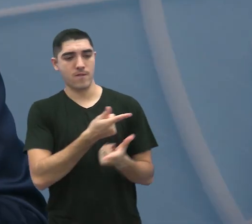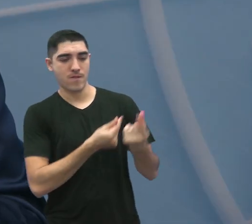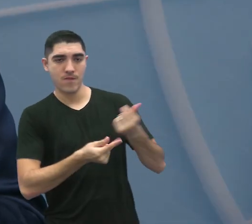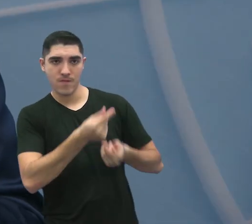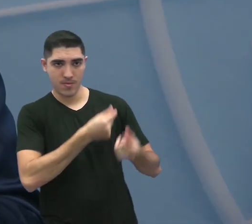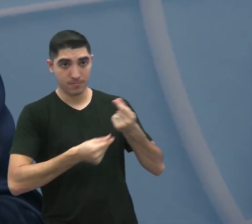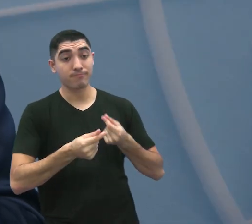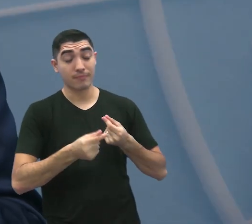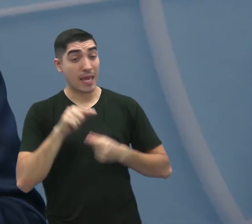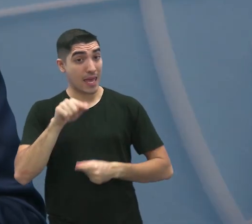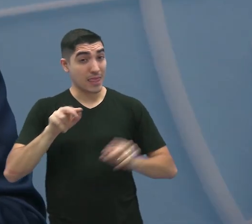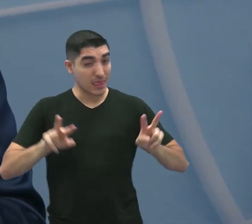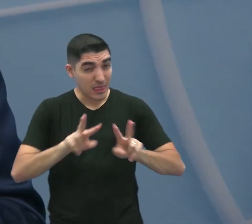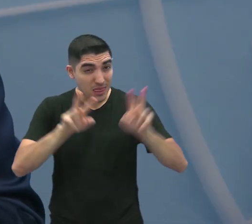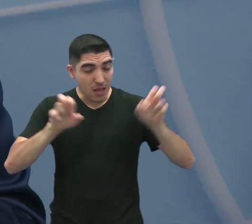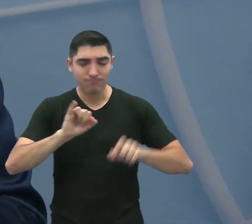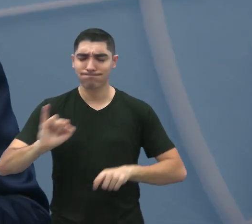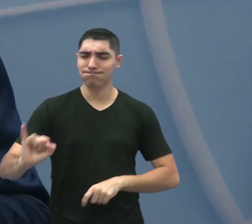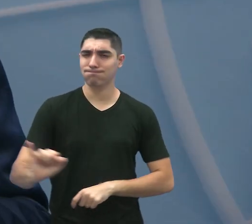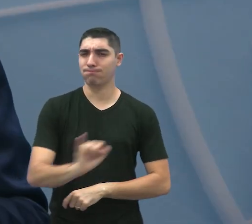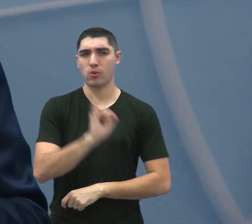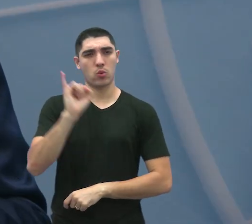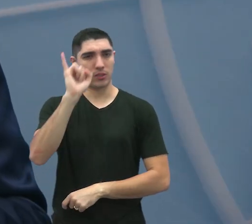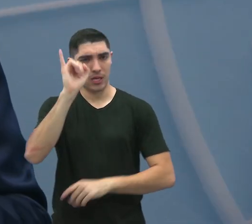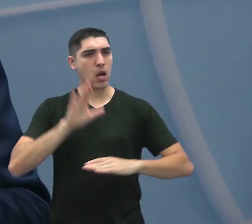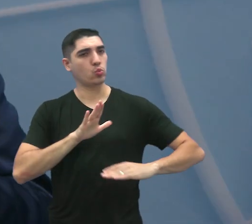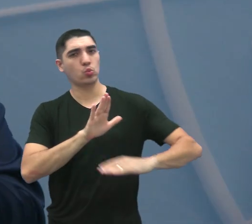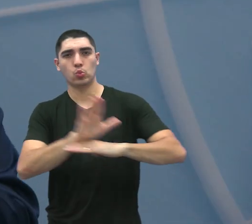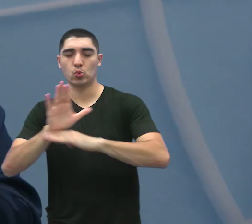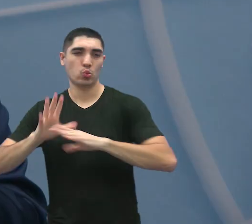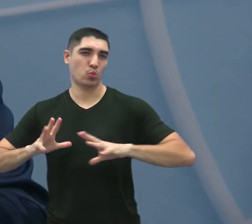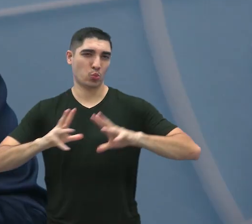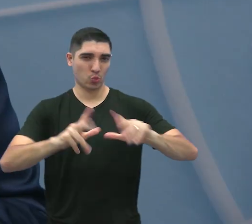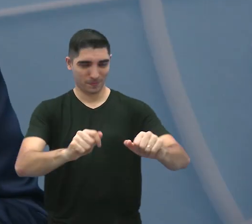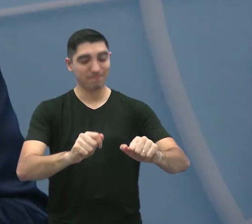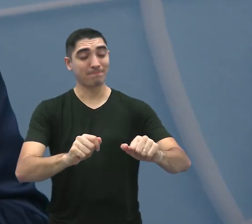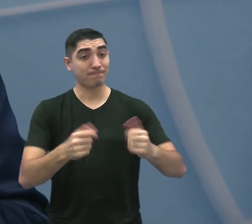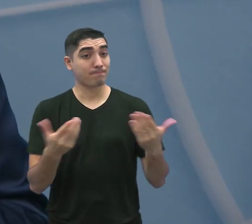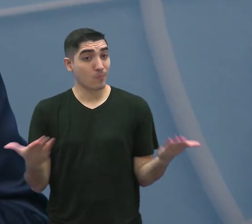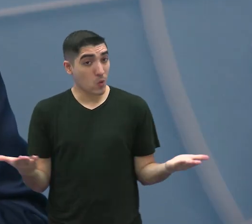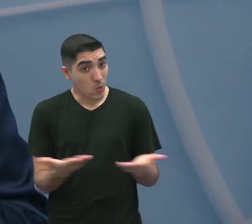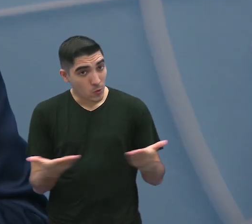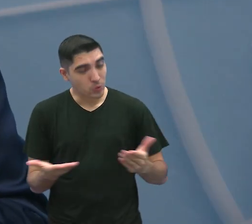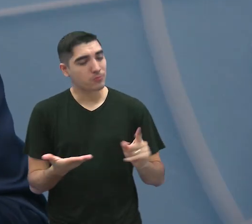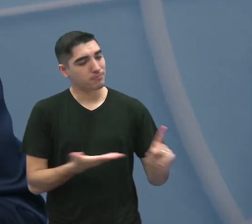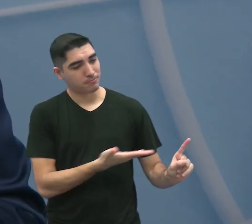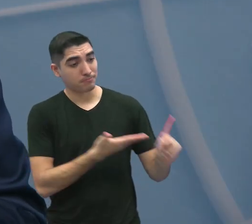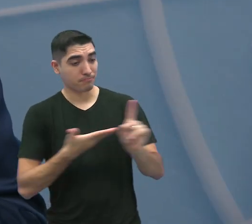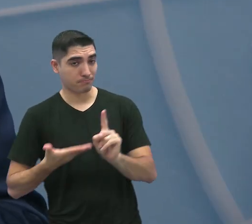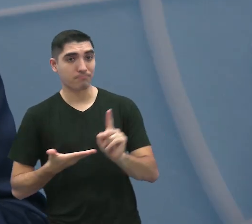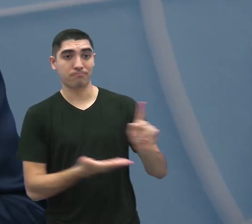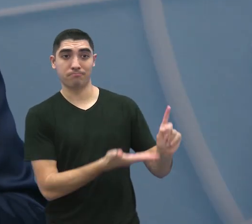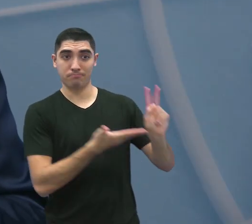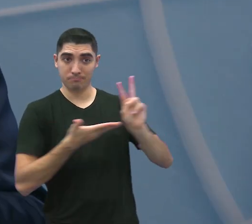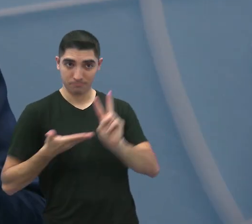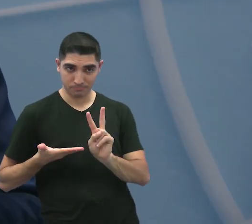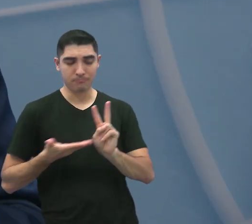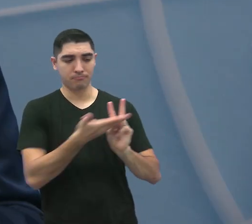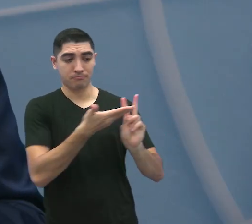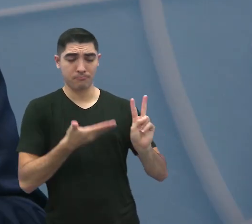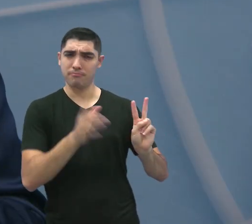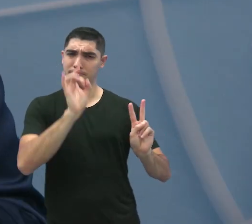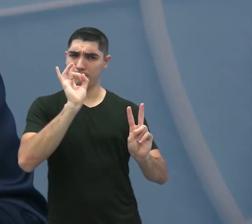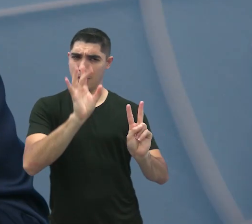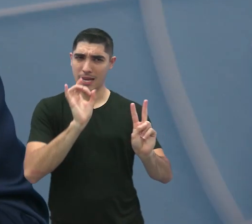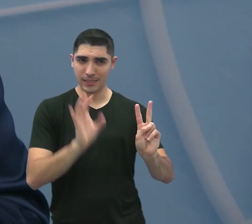um tema que faz diferença na vida de todo mundo, né? Para falar sobre isso, eu recebo hoje dois convidados